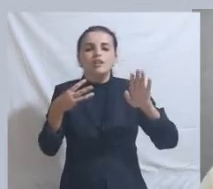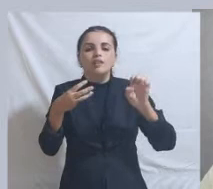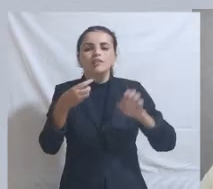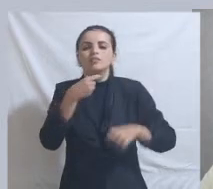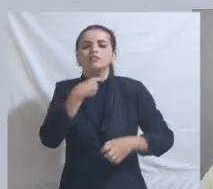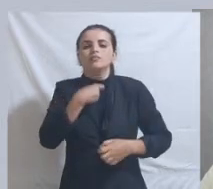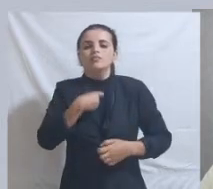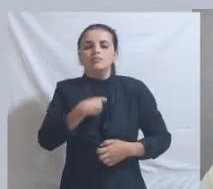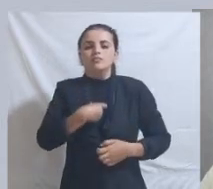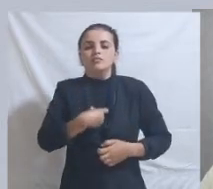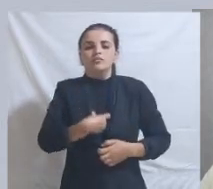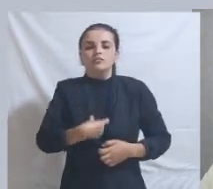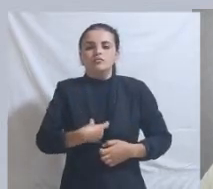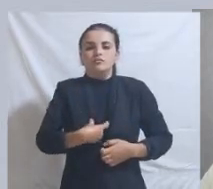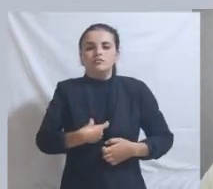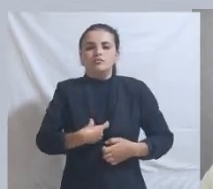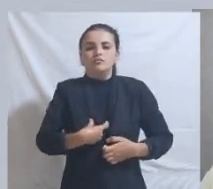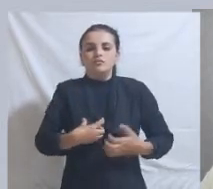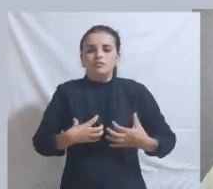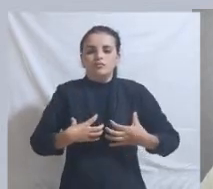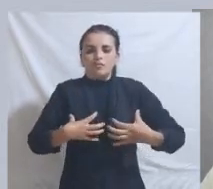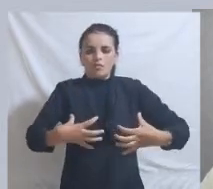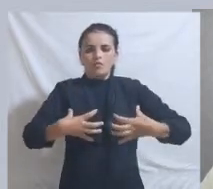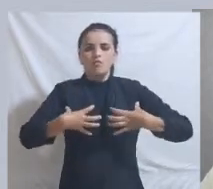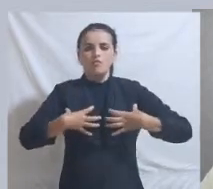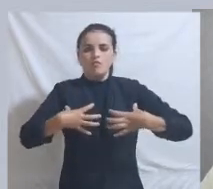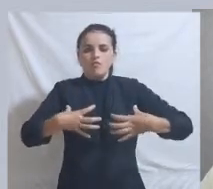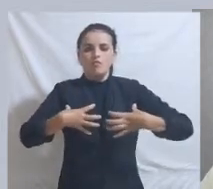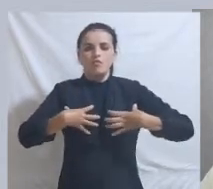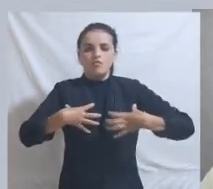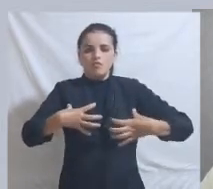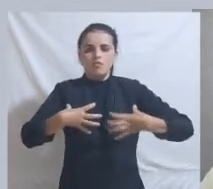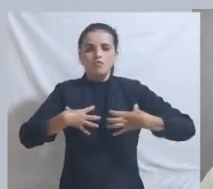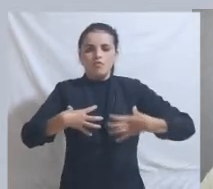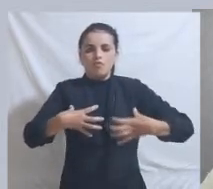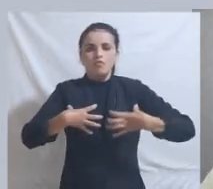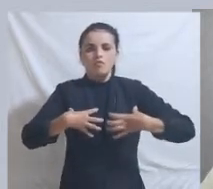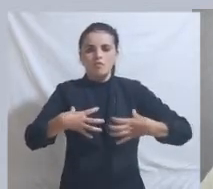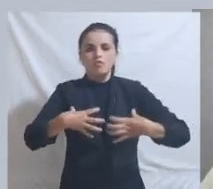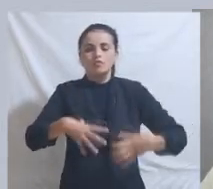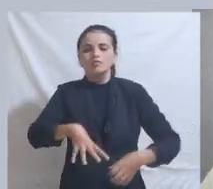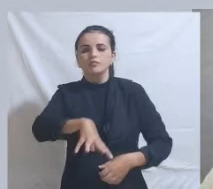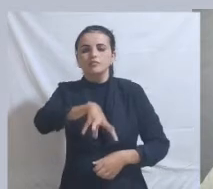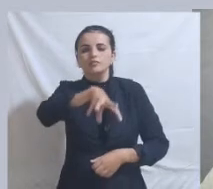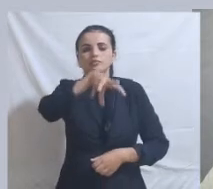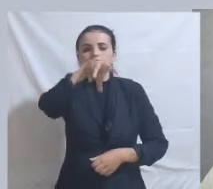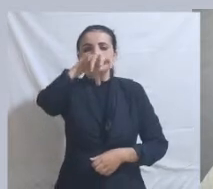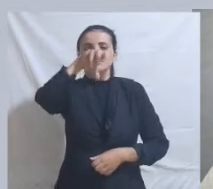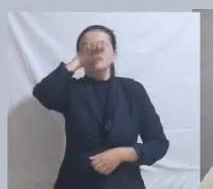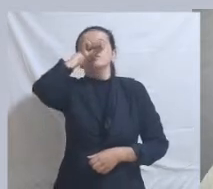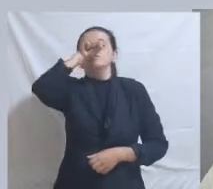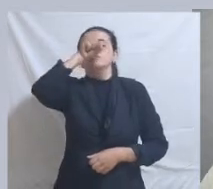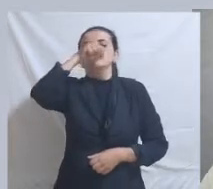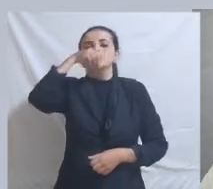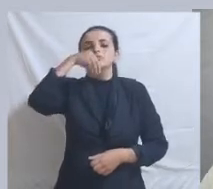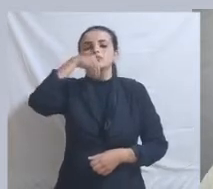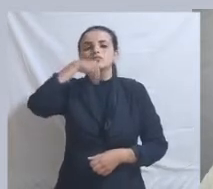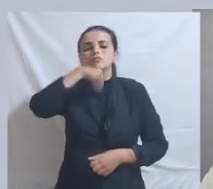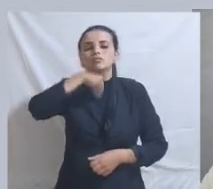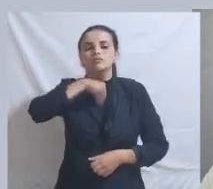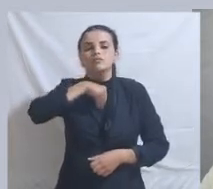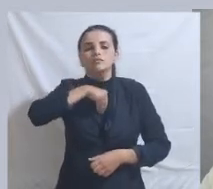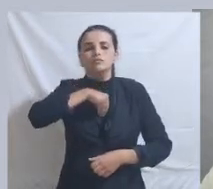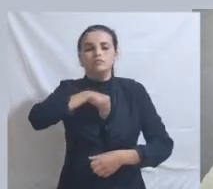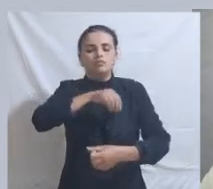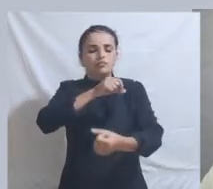chega até os nossos alvéolos pulmonares. Esses são os órgãos do sistema respiratório que capturam o oxigênio do ar e levam até o sangue por